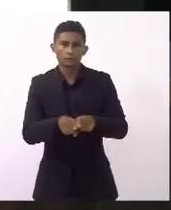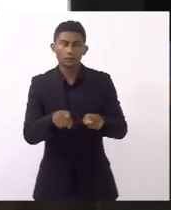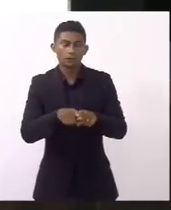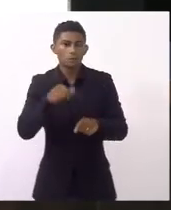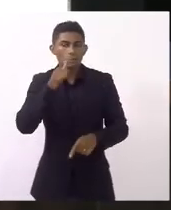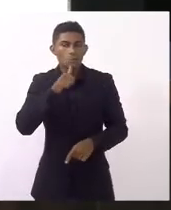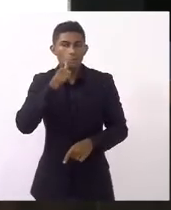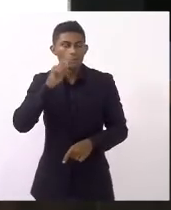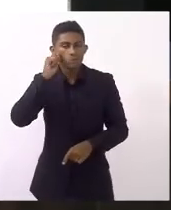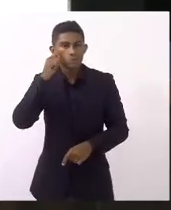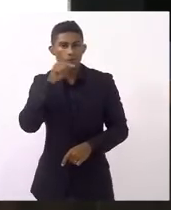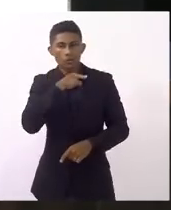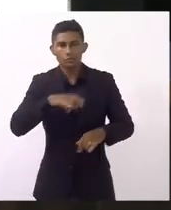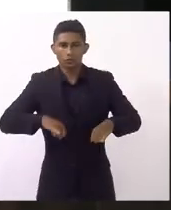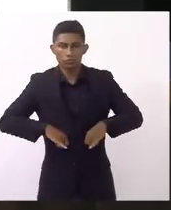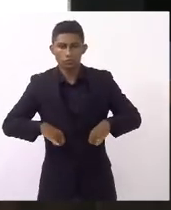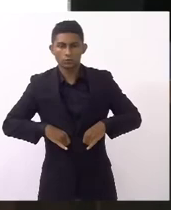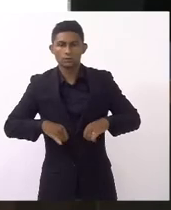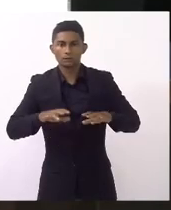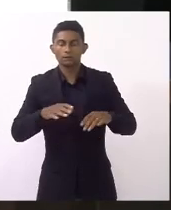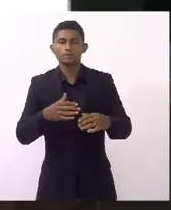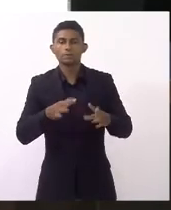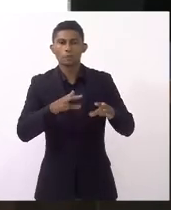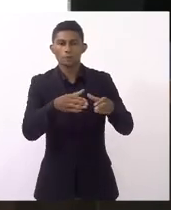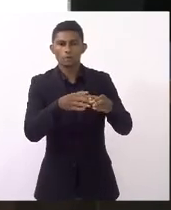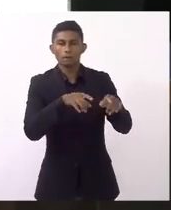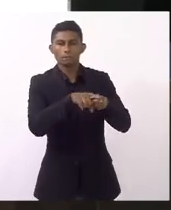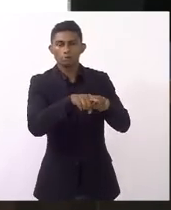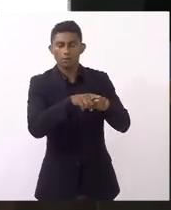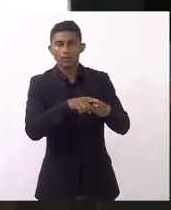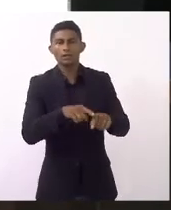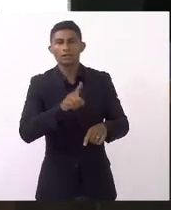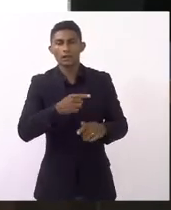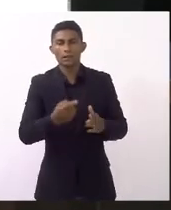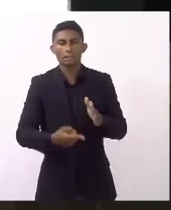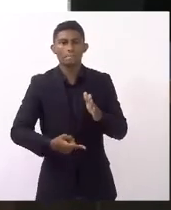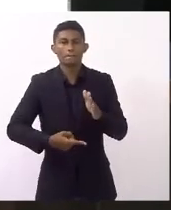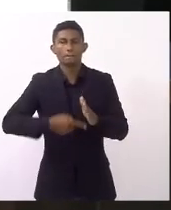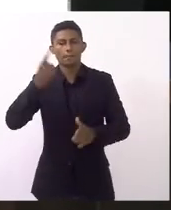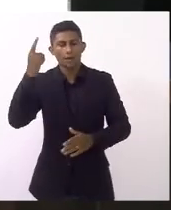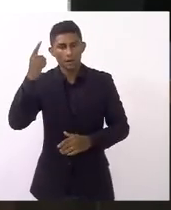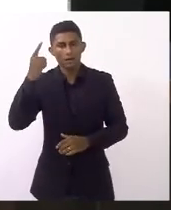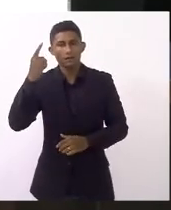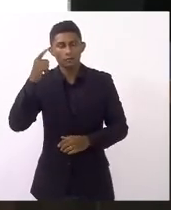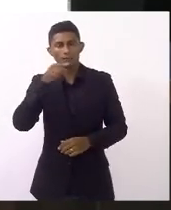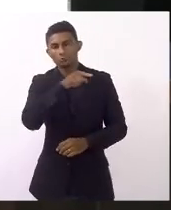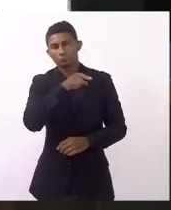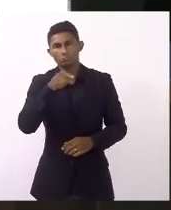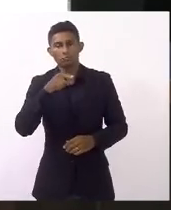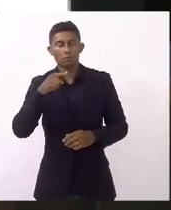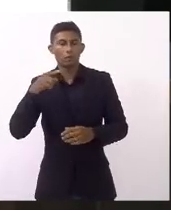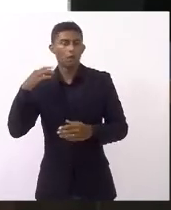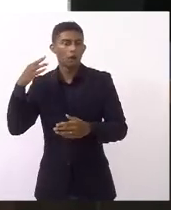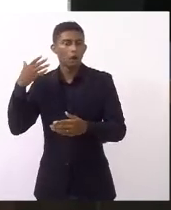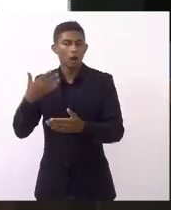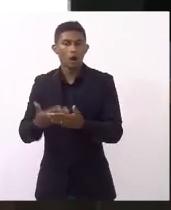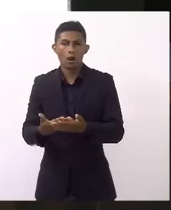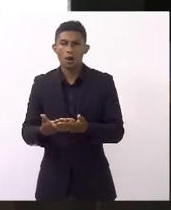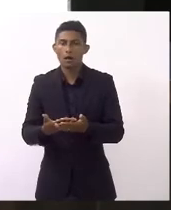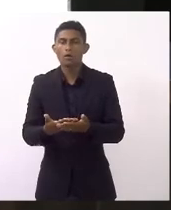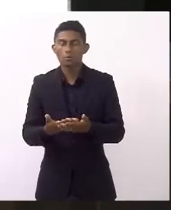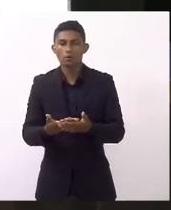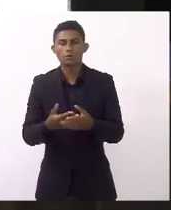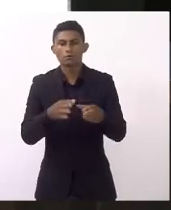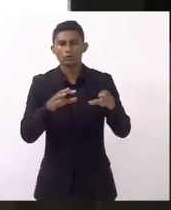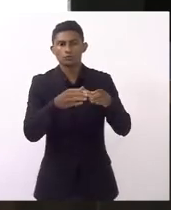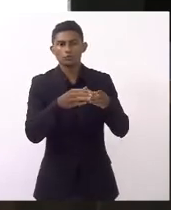negras aí mandar a irmandade para uma das primeiras e mais duradouras confrarias